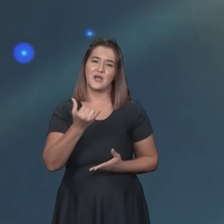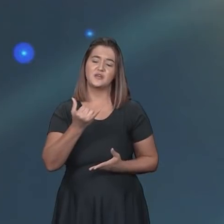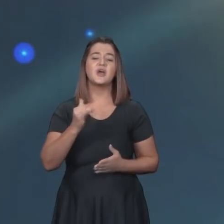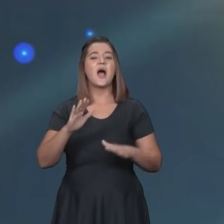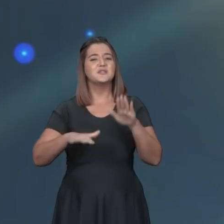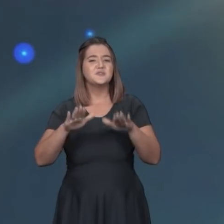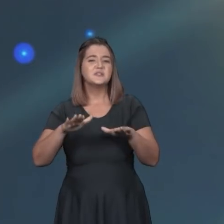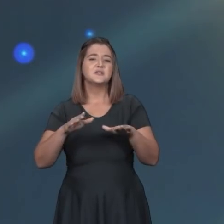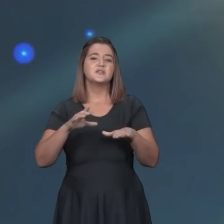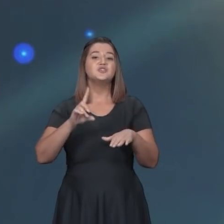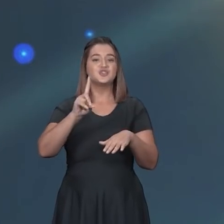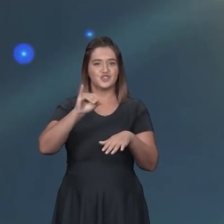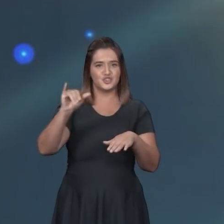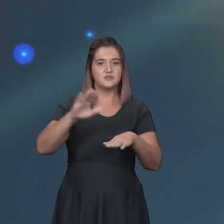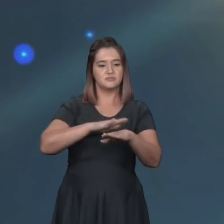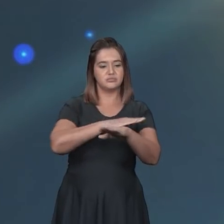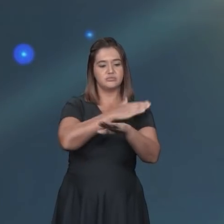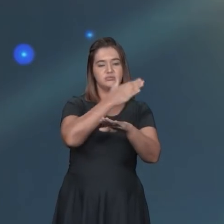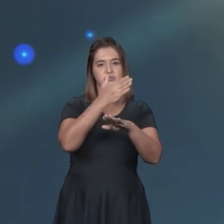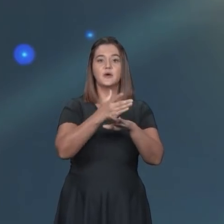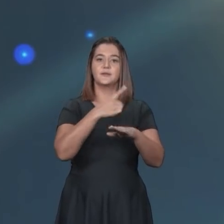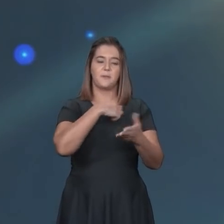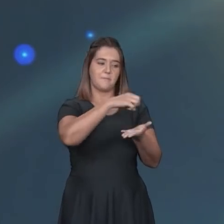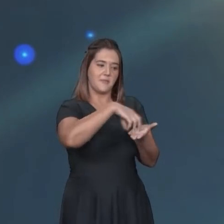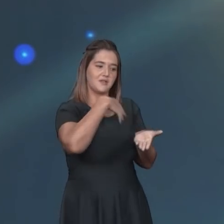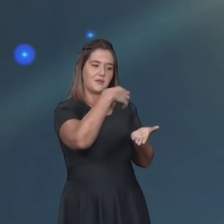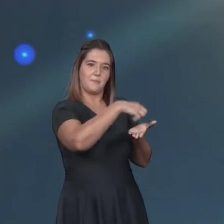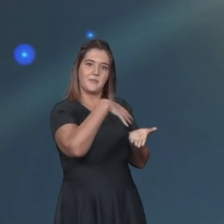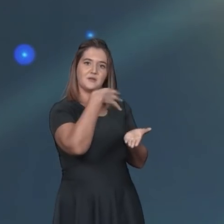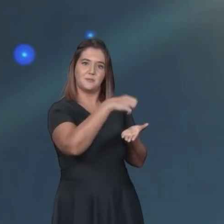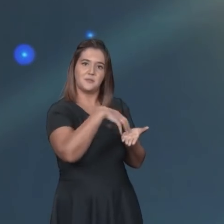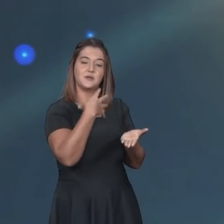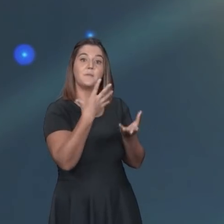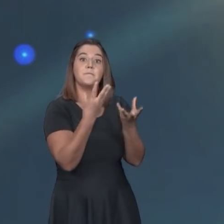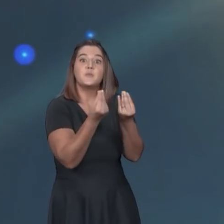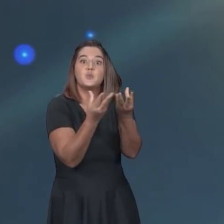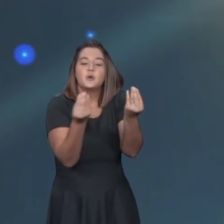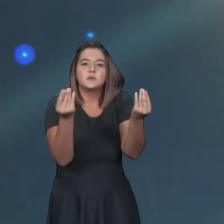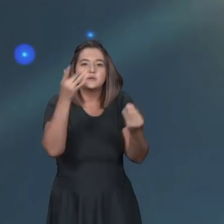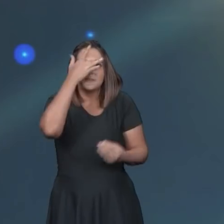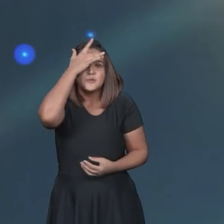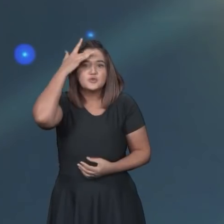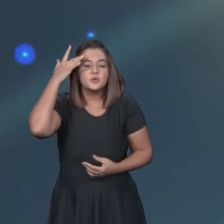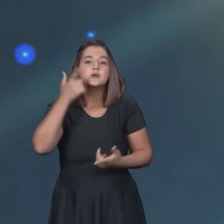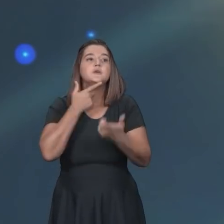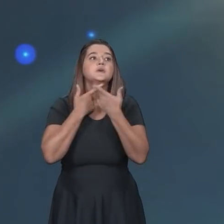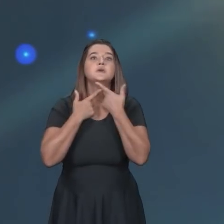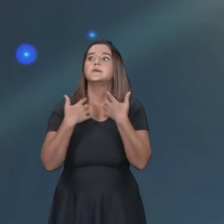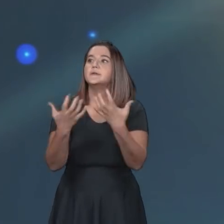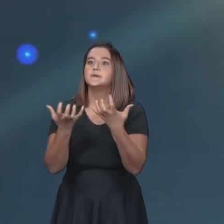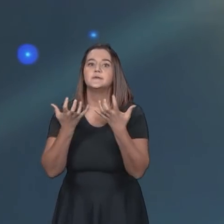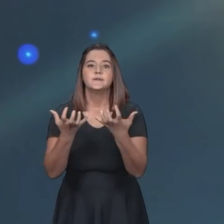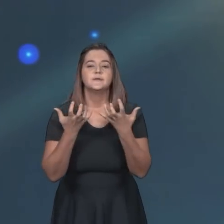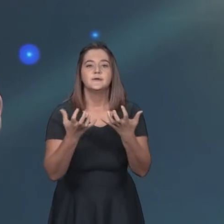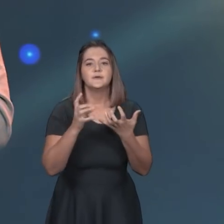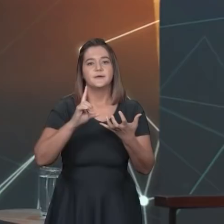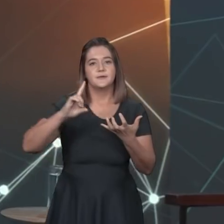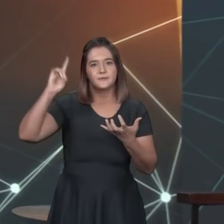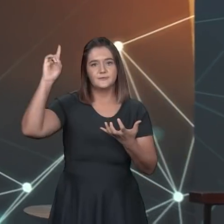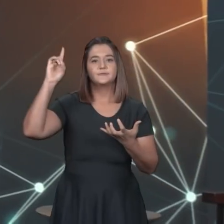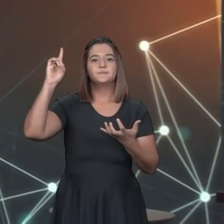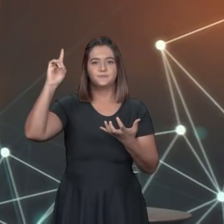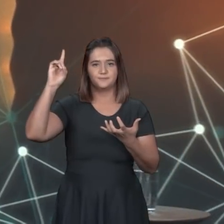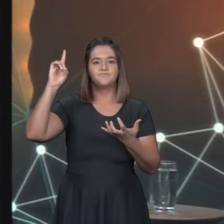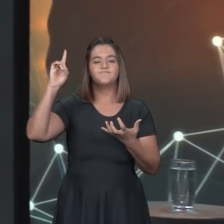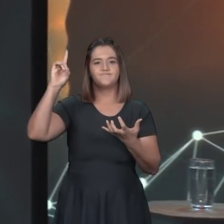alguns comentários, ler, seja da rádio, eu estou vendo que tem muita gente que está com sede de Deus.